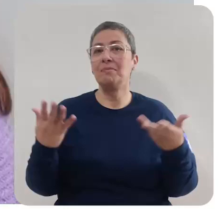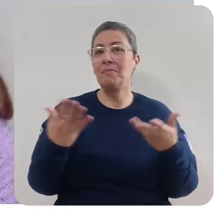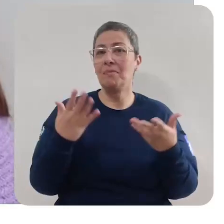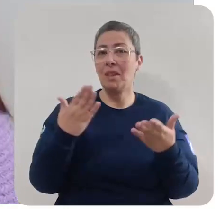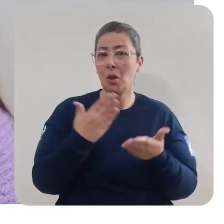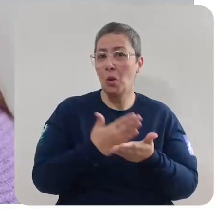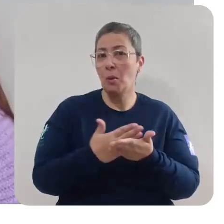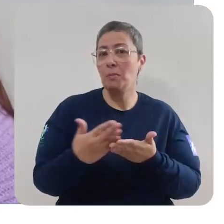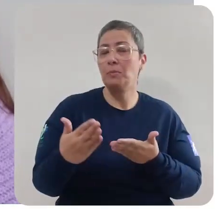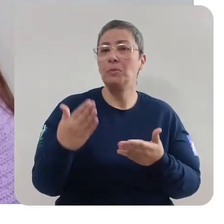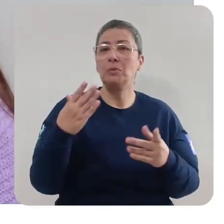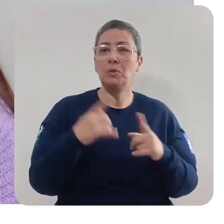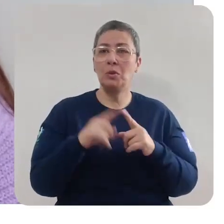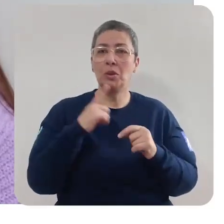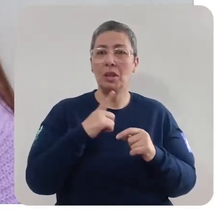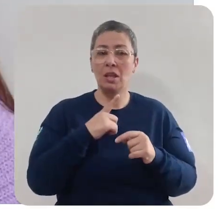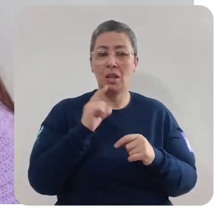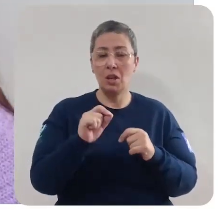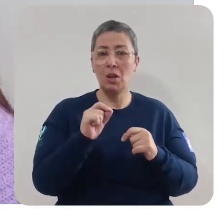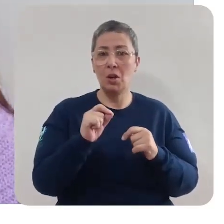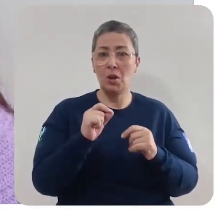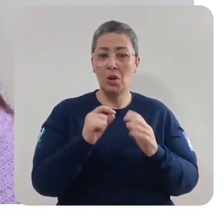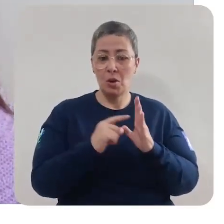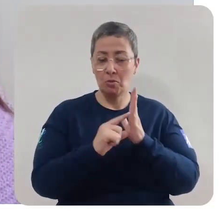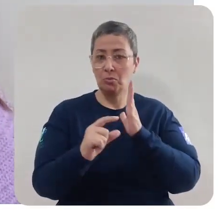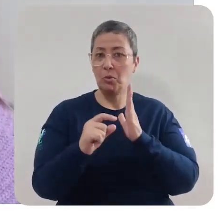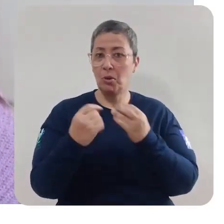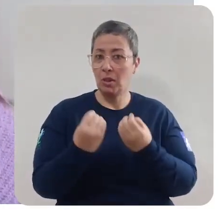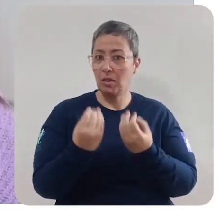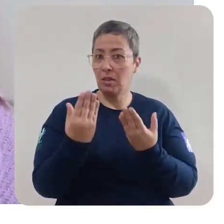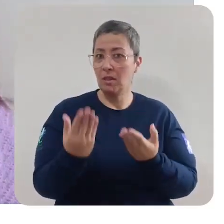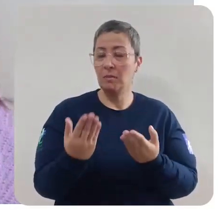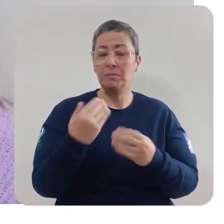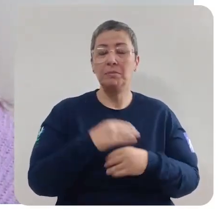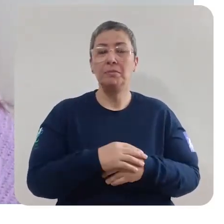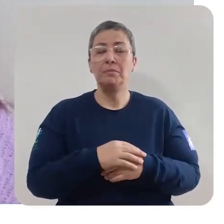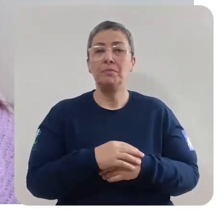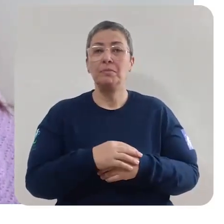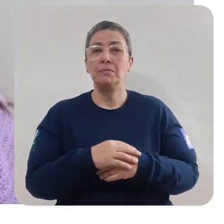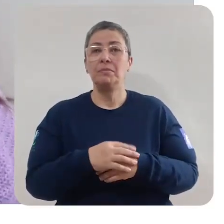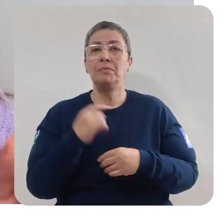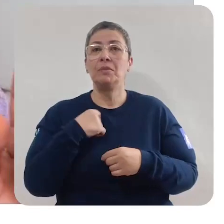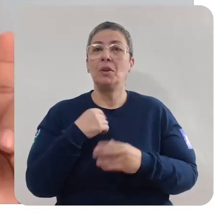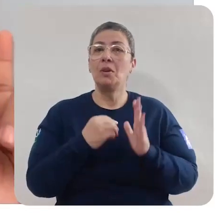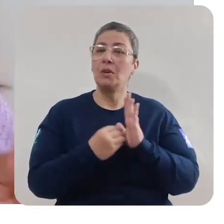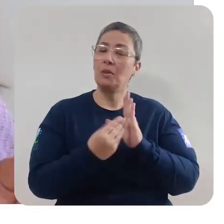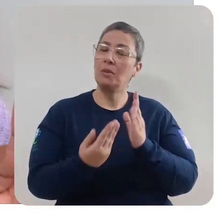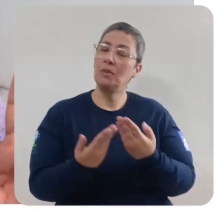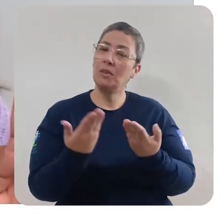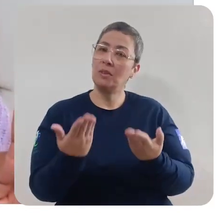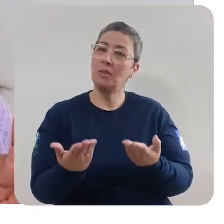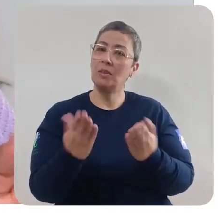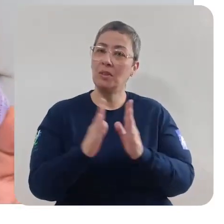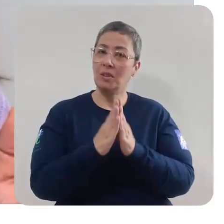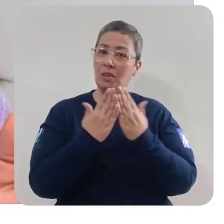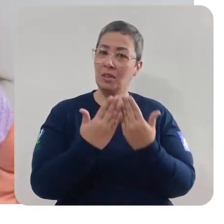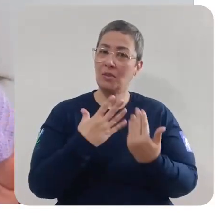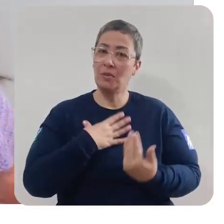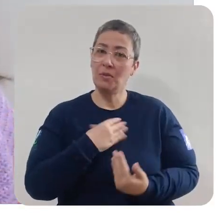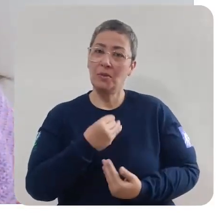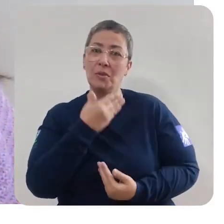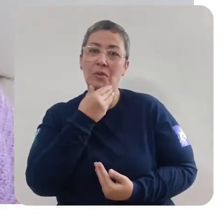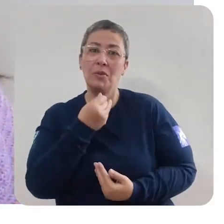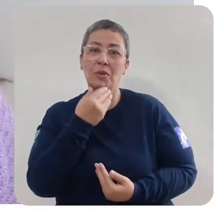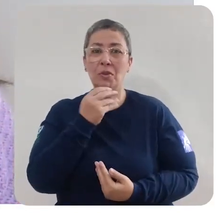Aqui no comecinho, nós temos uma dedicação da autora. Ela diz assim: dedico este livro ao meu